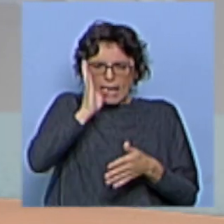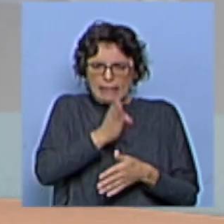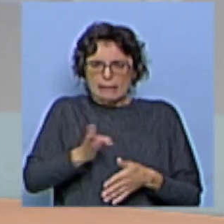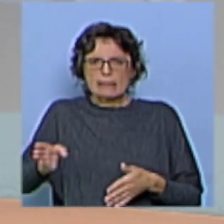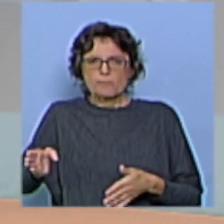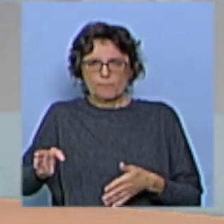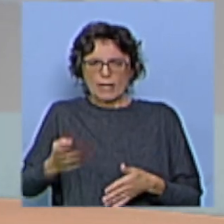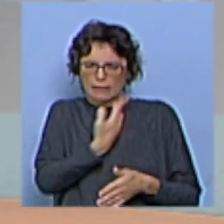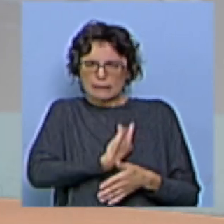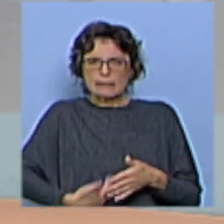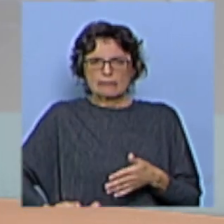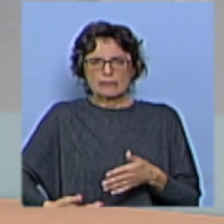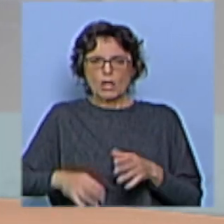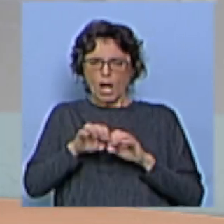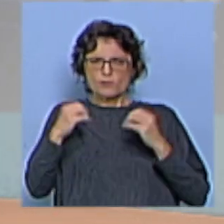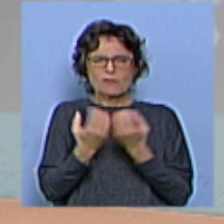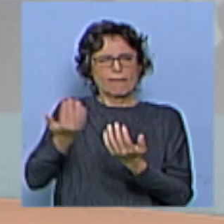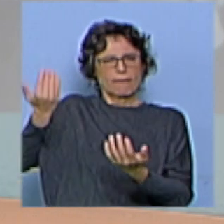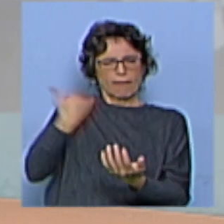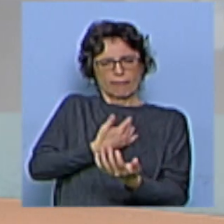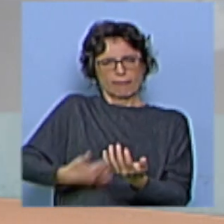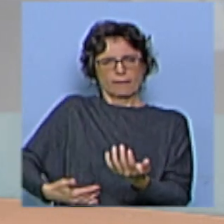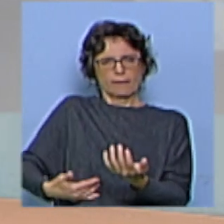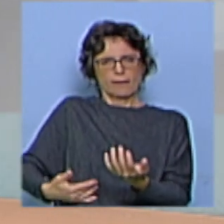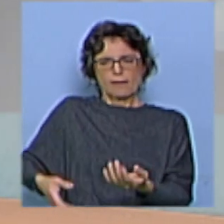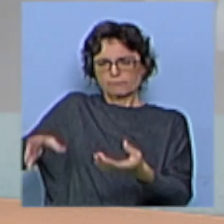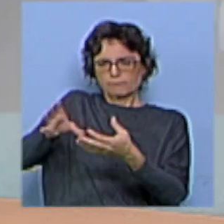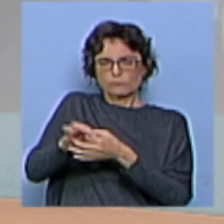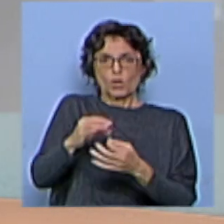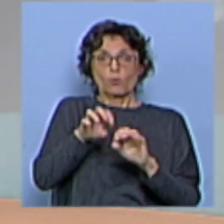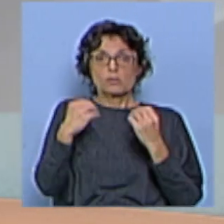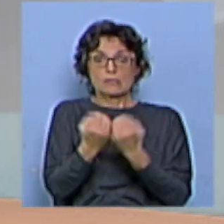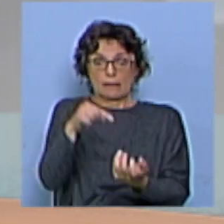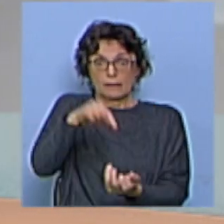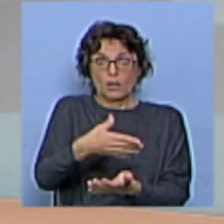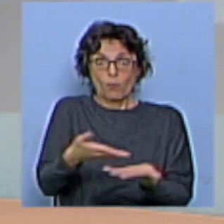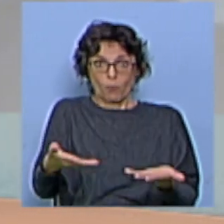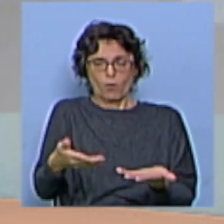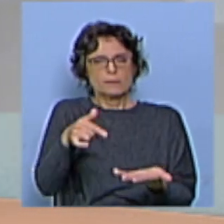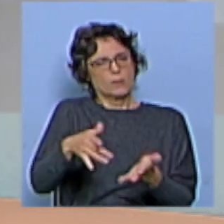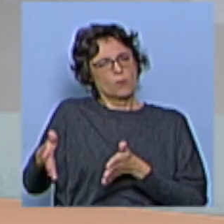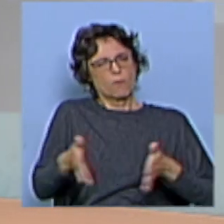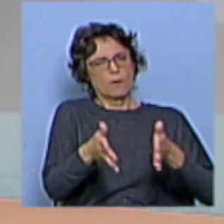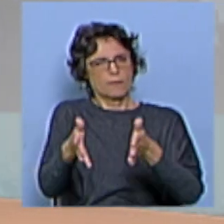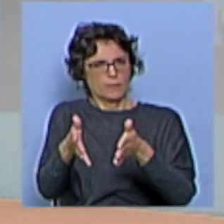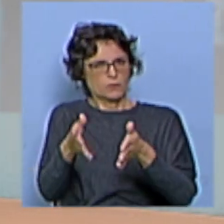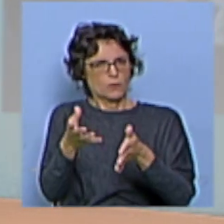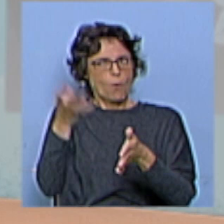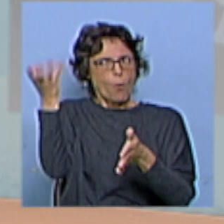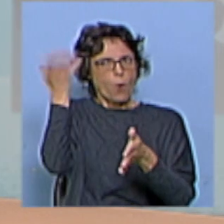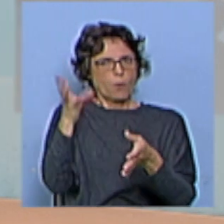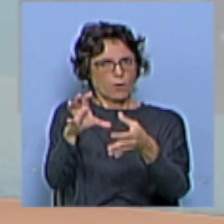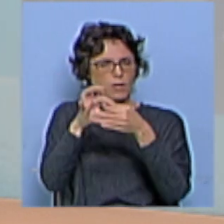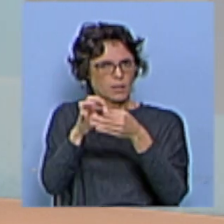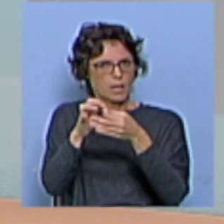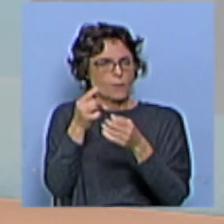das sociedades e das pessoas hoje se organizarem nesses lugares, não é? É também um caminho de cultura e de descoberta daquilo que Portugal